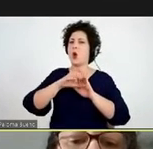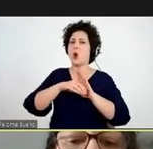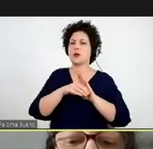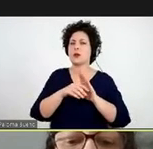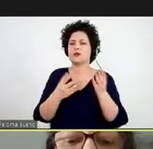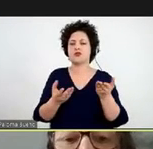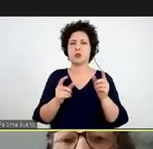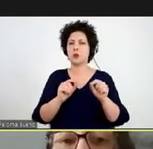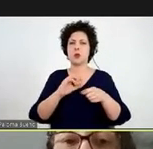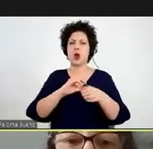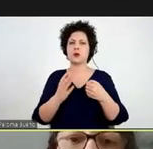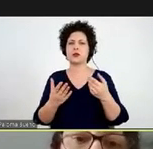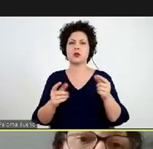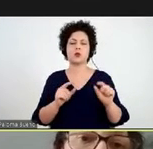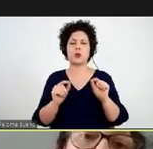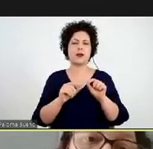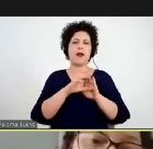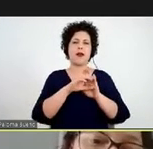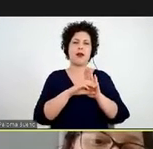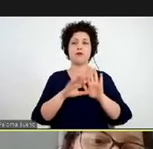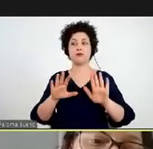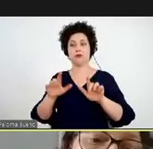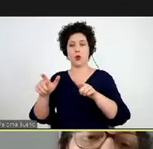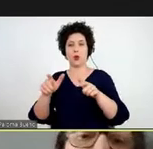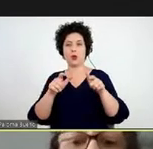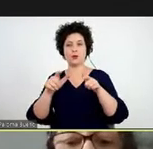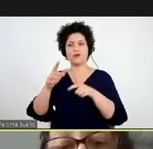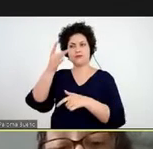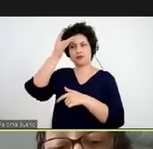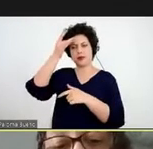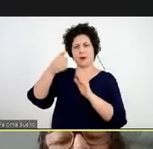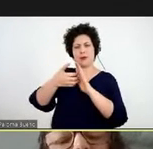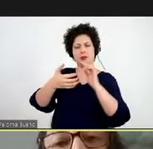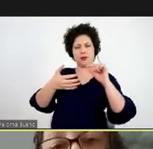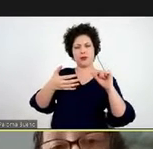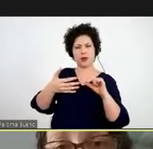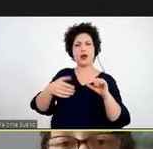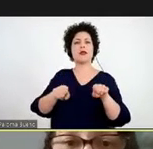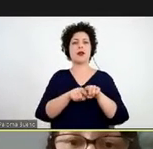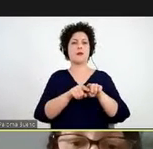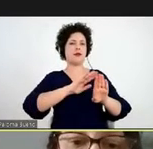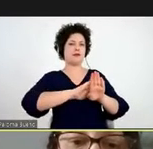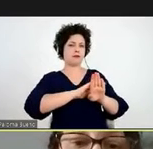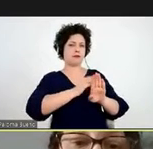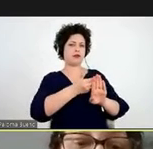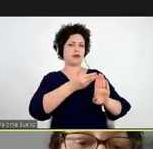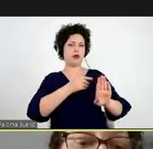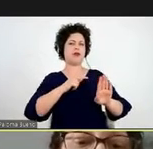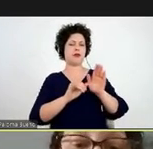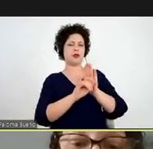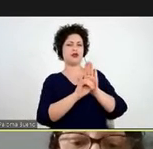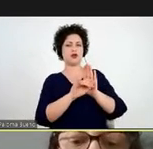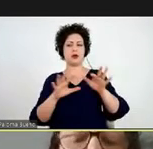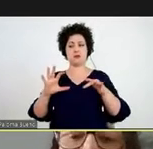outras palavras, onde quer que haja elementos de memória, há indícios de elementos de identidade. Então, na perspectiva